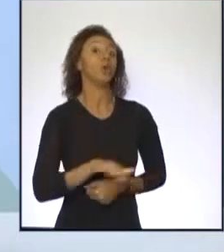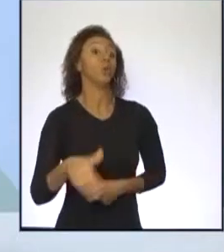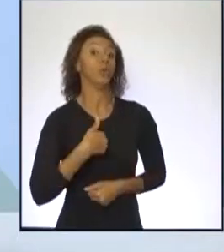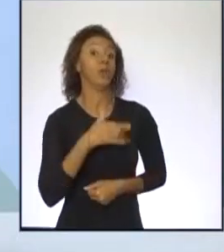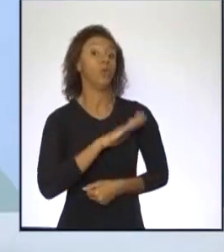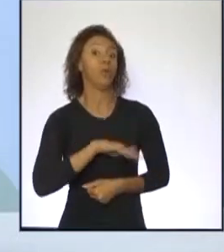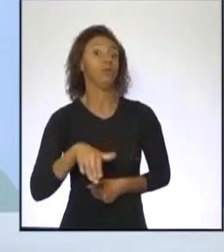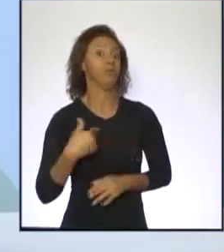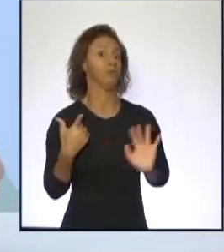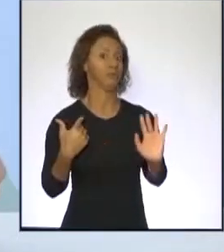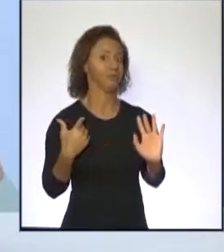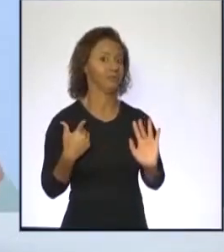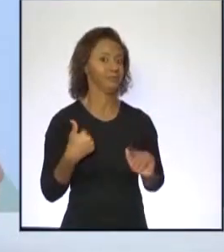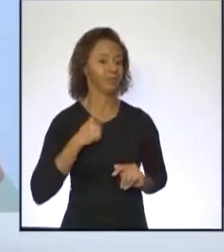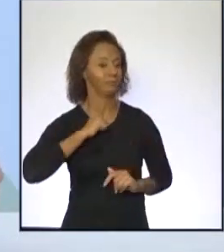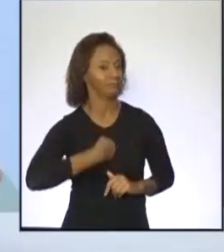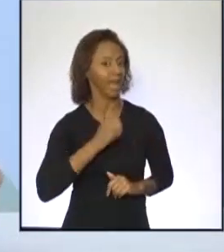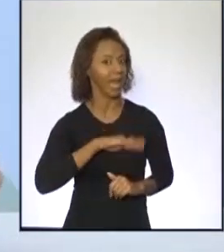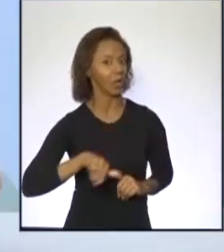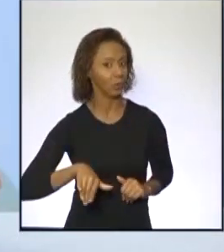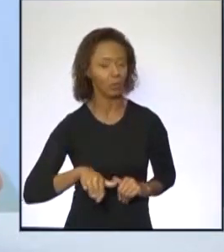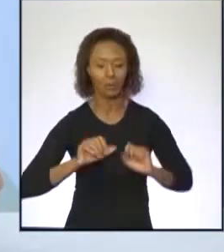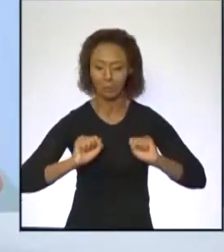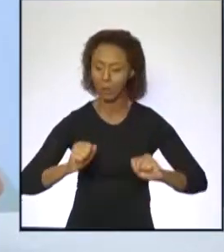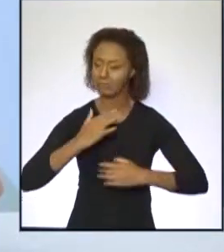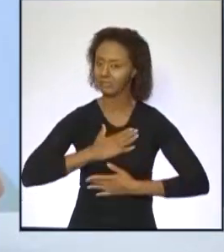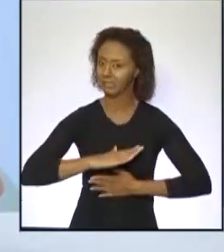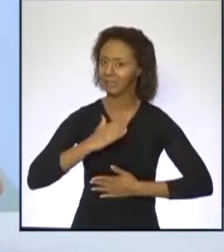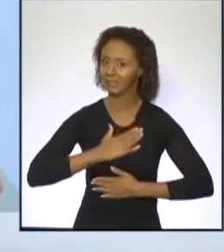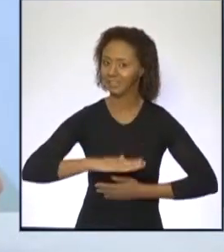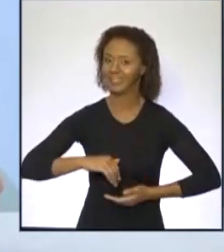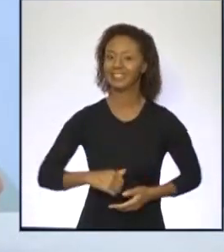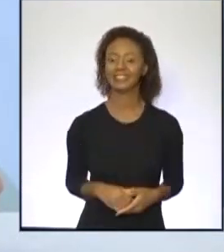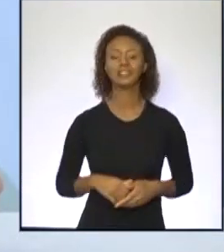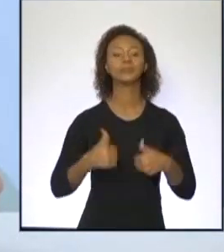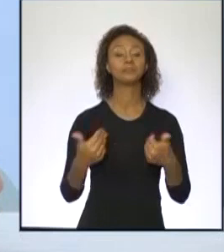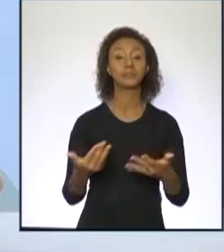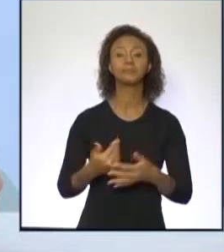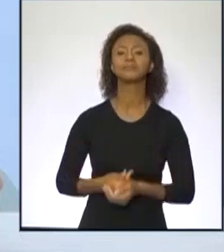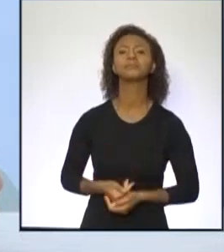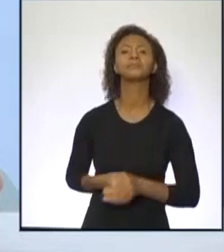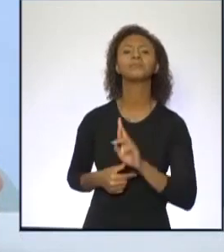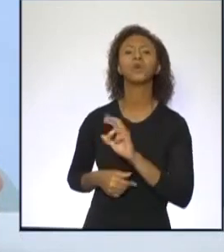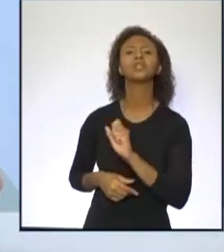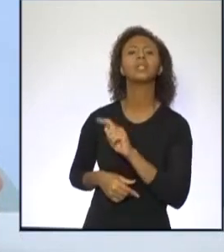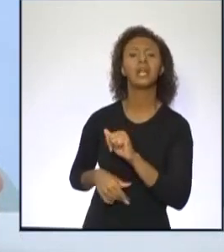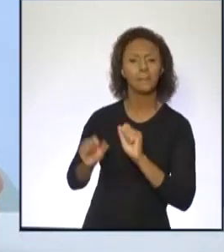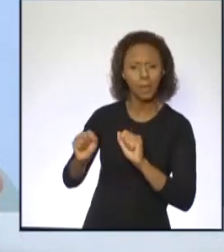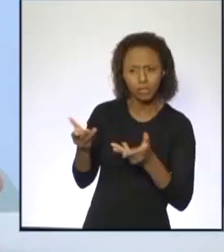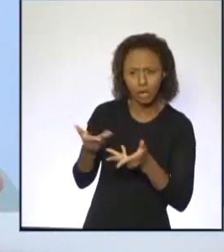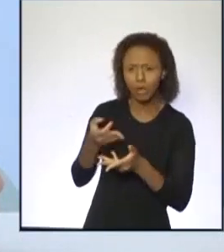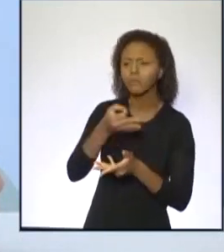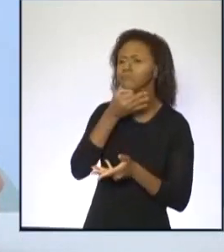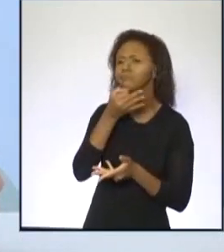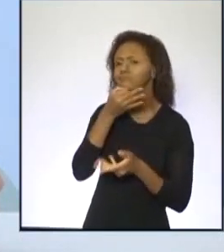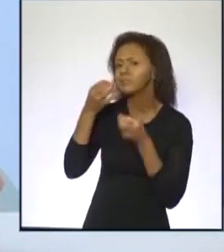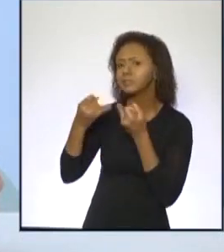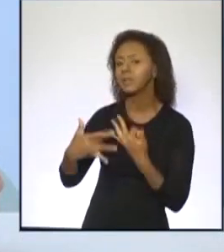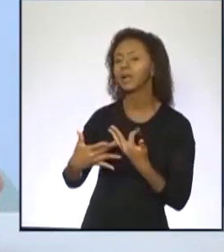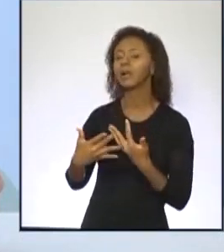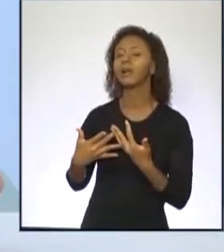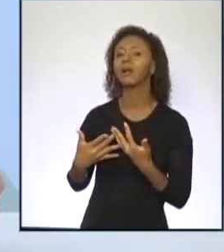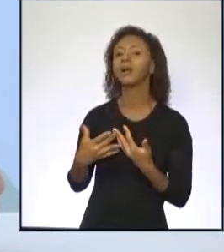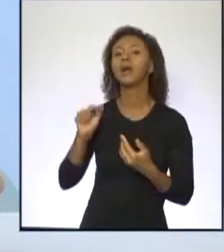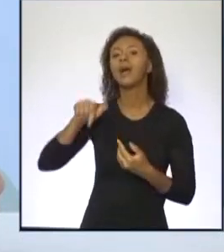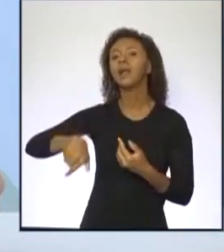professora Kátia. Pode ficar tranquila. Vamos lá. Roseli, você Opa. pode comentar com a gente um pouquinho sobre